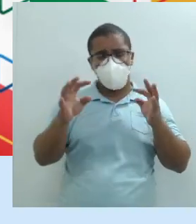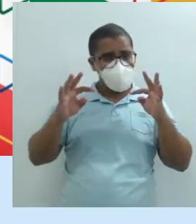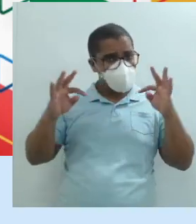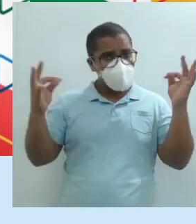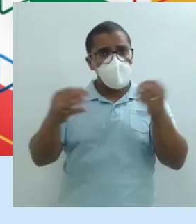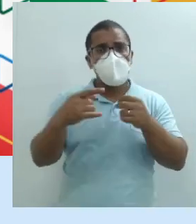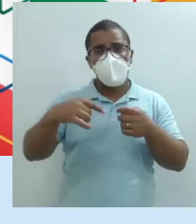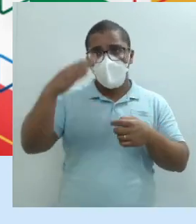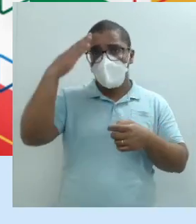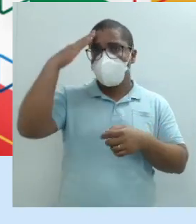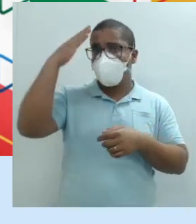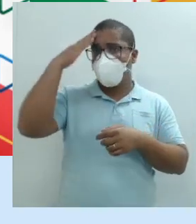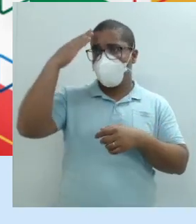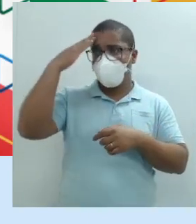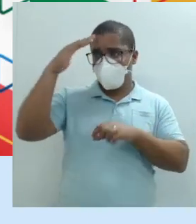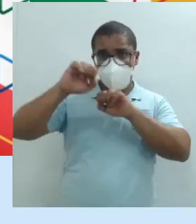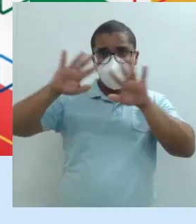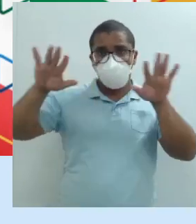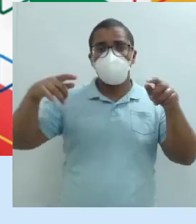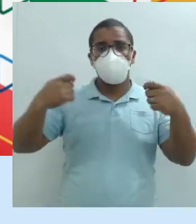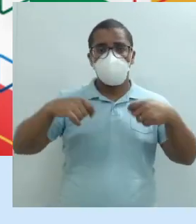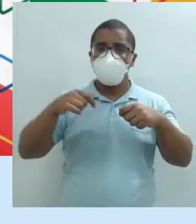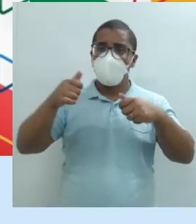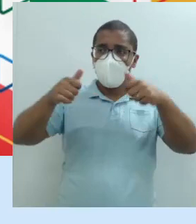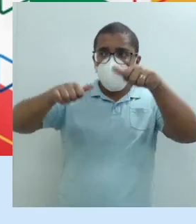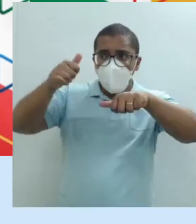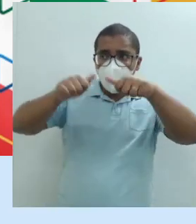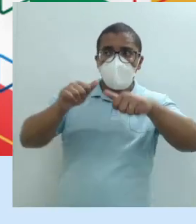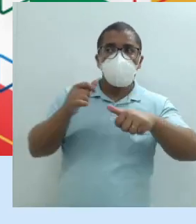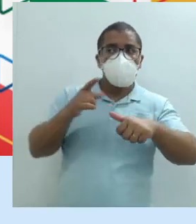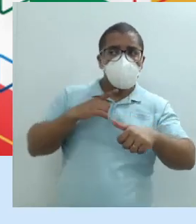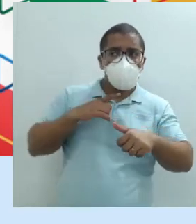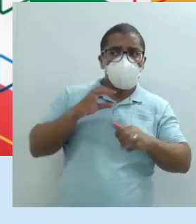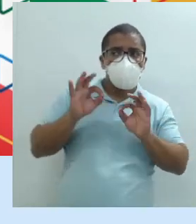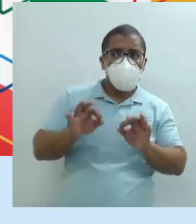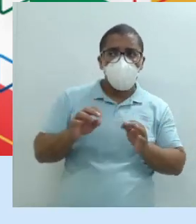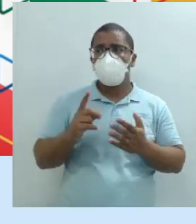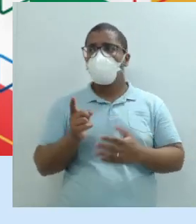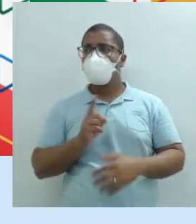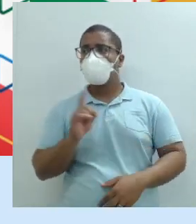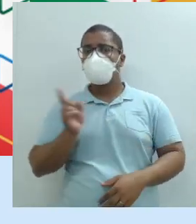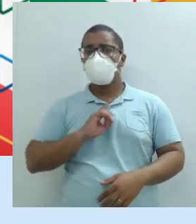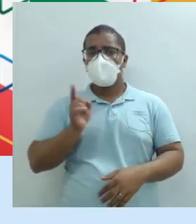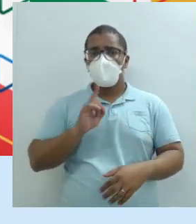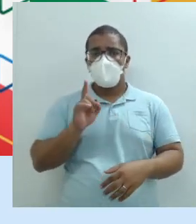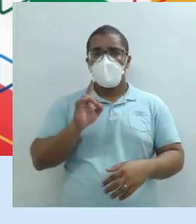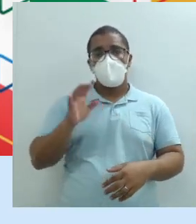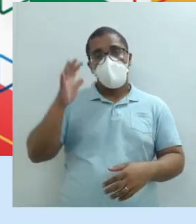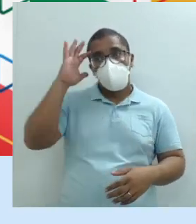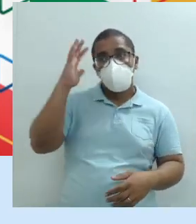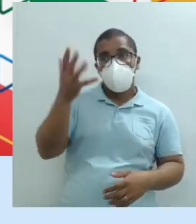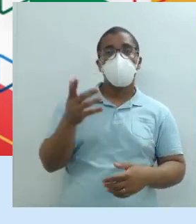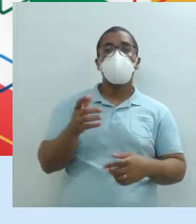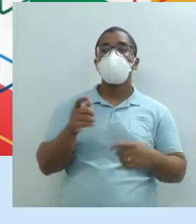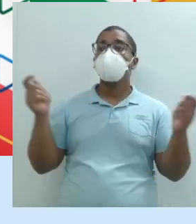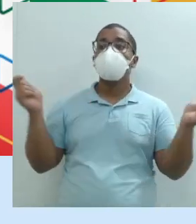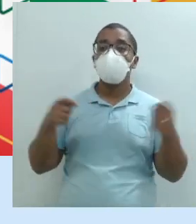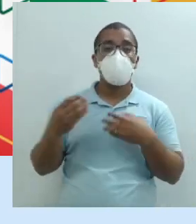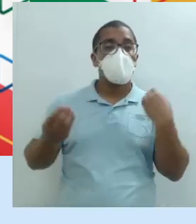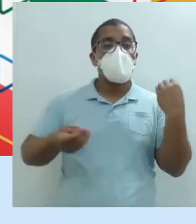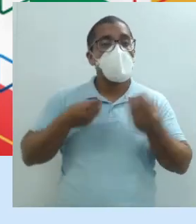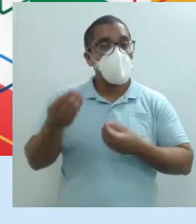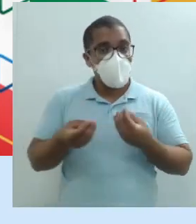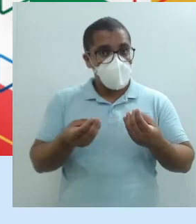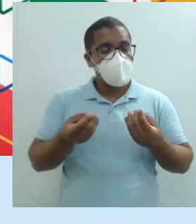precisa ter pensamento crítico para avaliar as circunstâncias, para propor soluções, entendeu? Então,